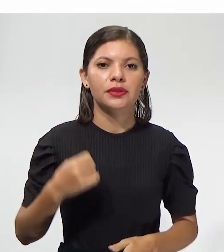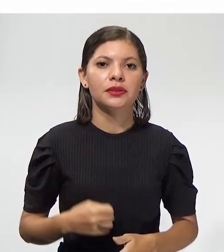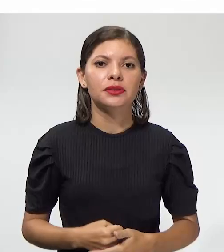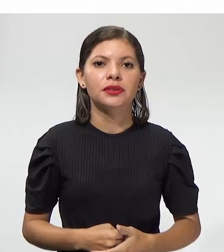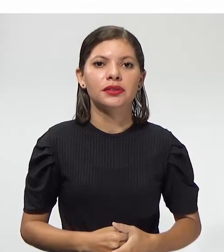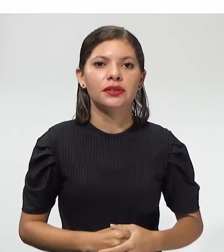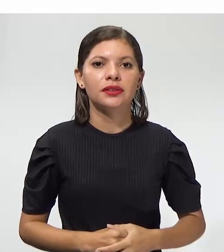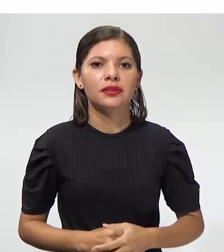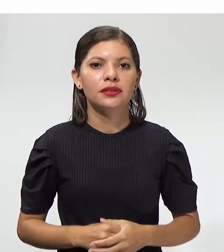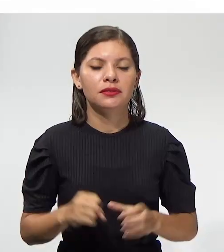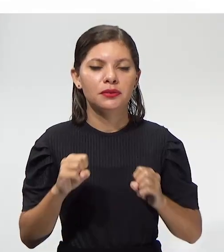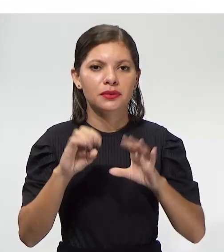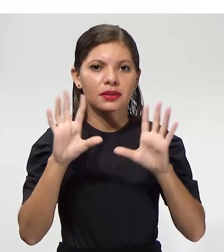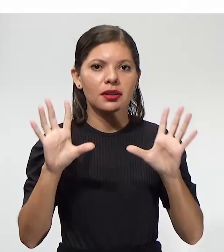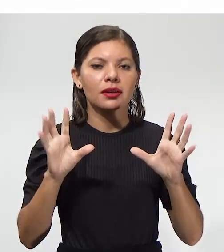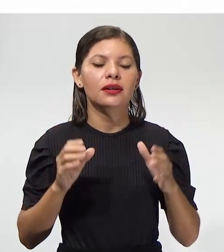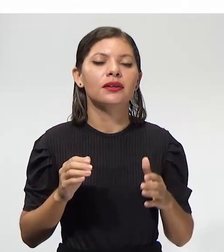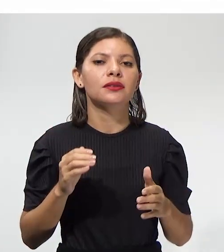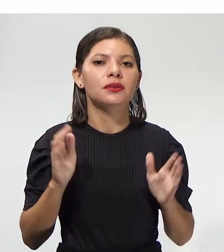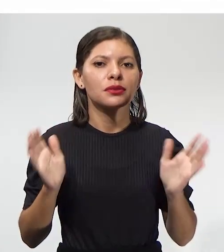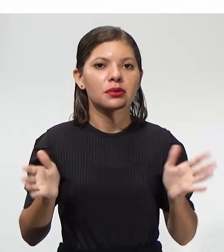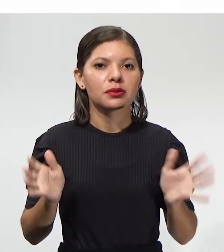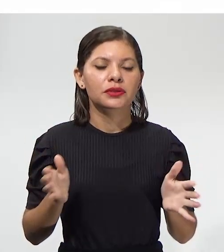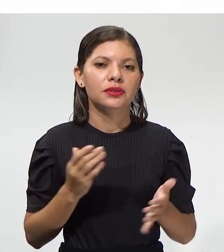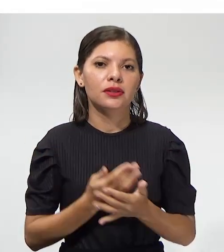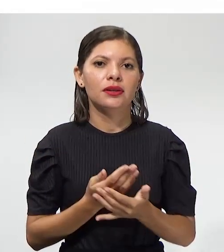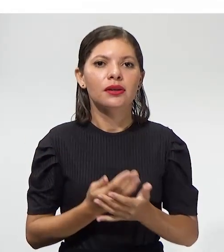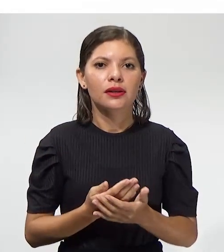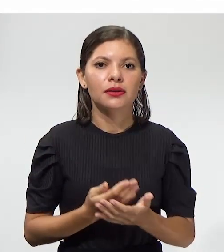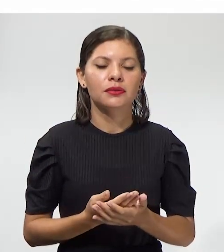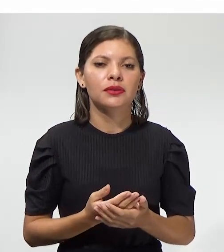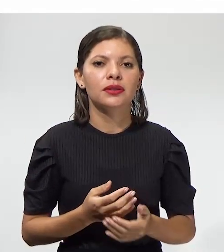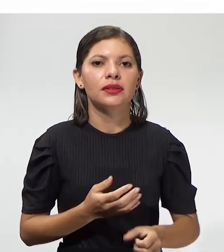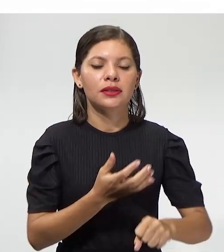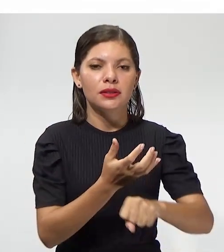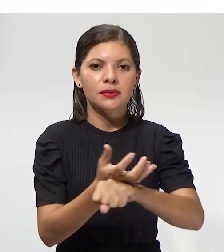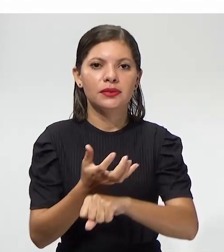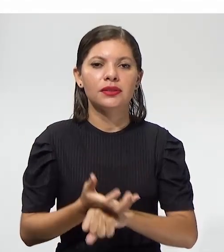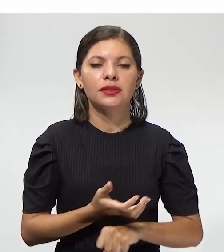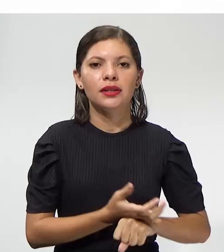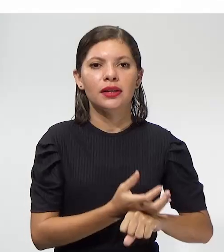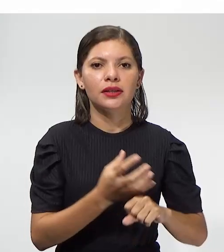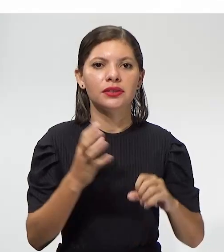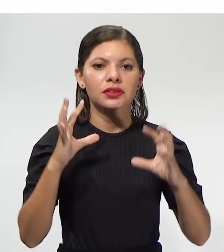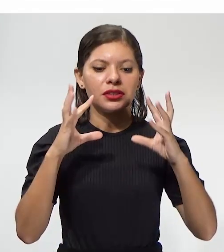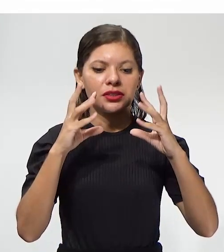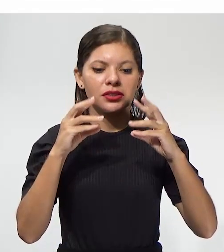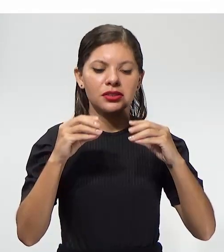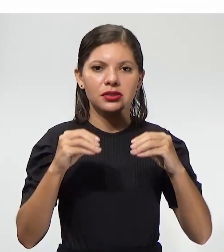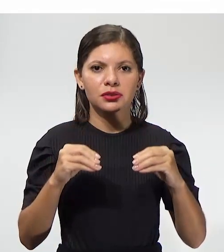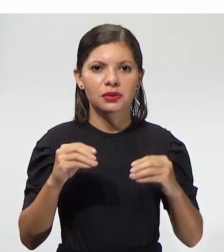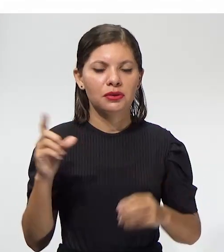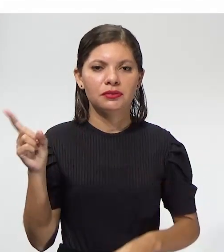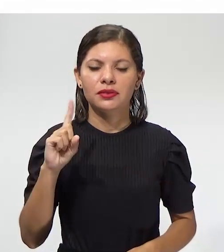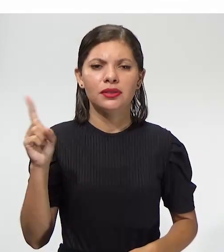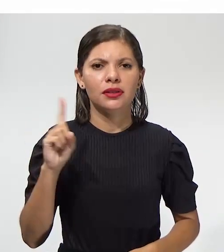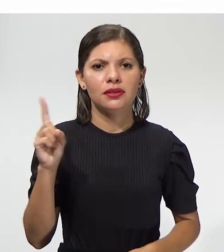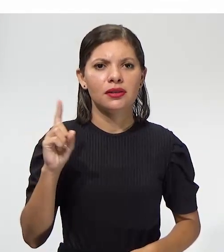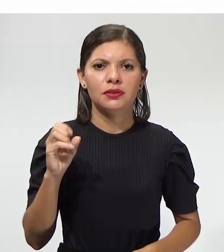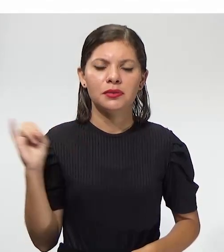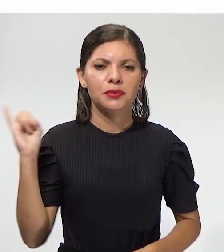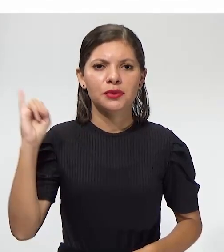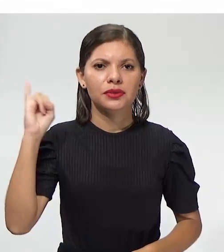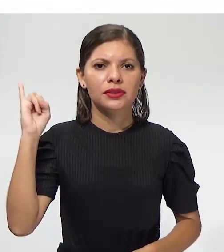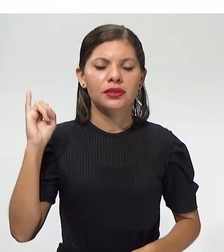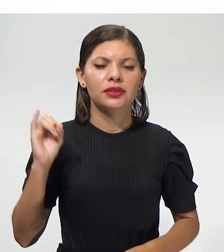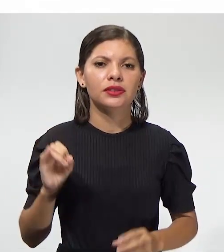requisito importante, que eu já acredito que ficou claro aqui durante a nossa aula, que a interdisciplinaridade, ela